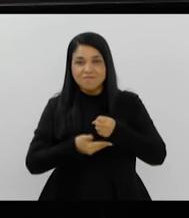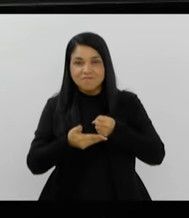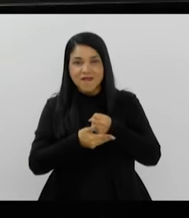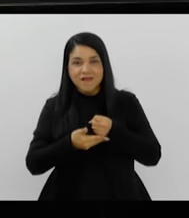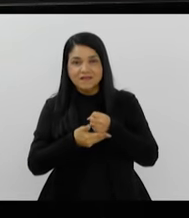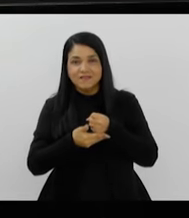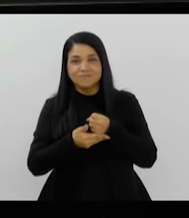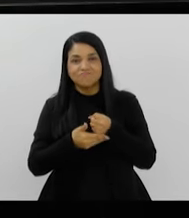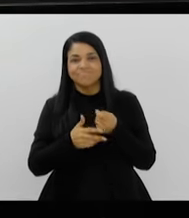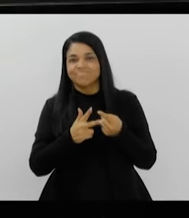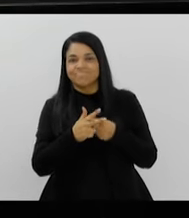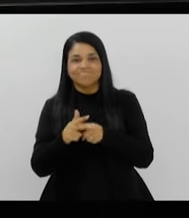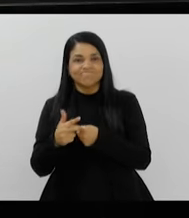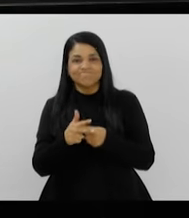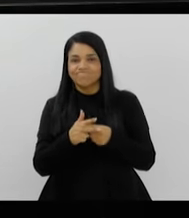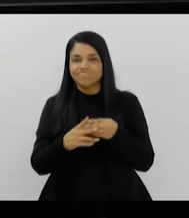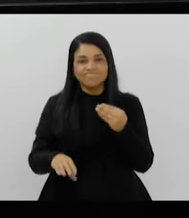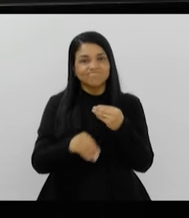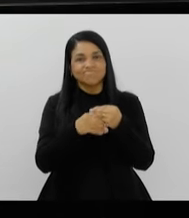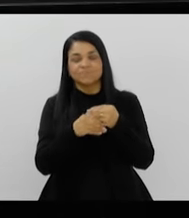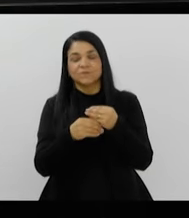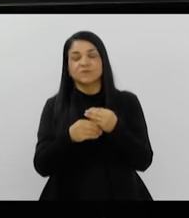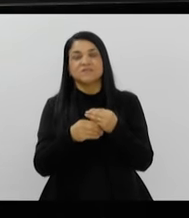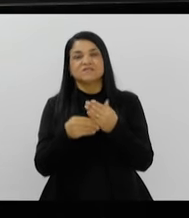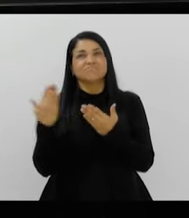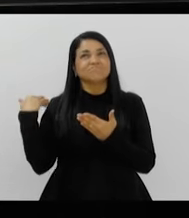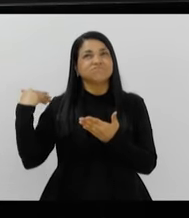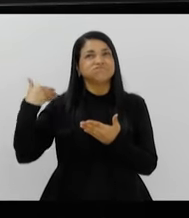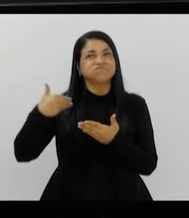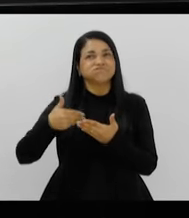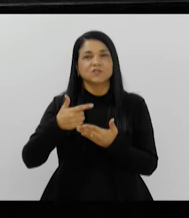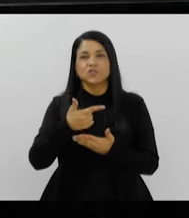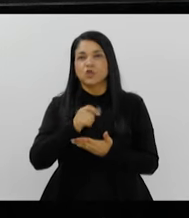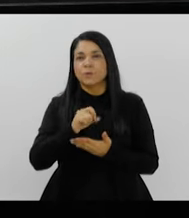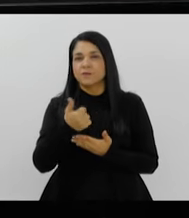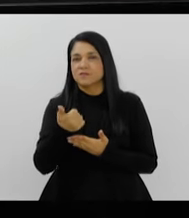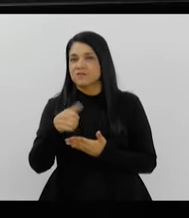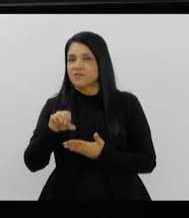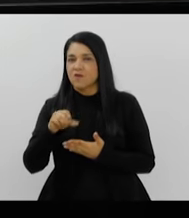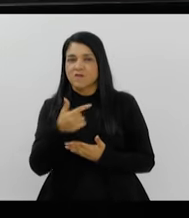é reajustado desde 2019. Uma vergonha isso.